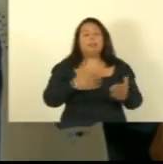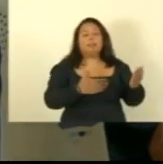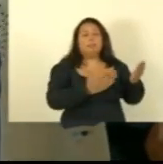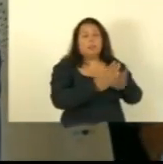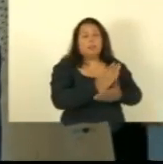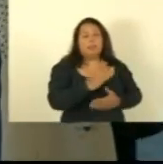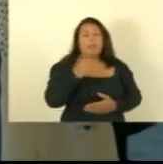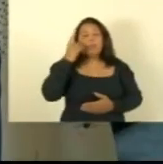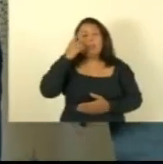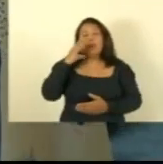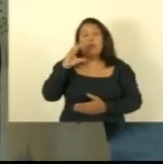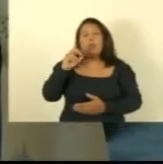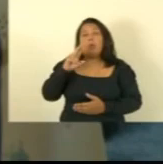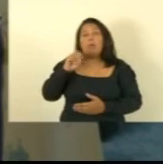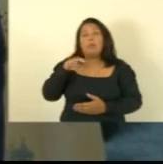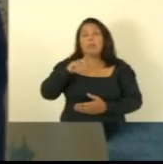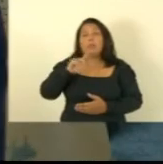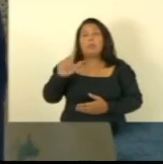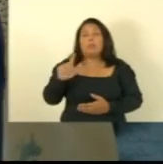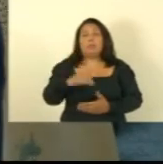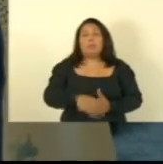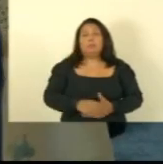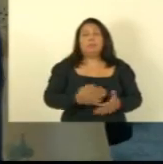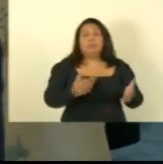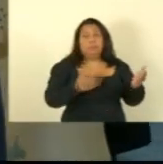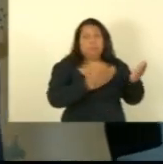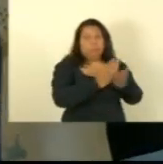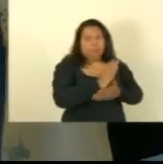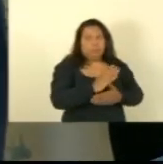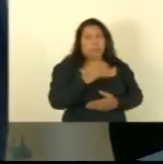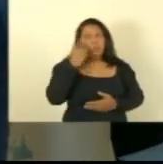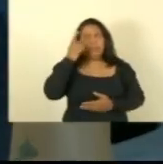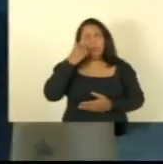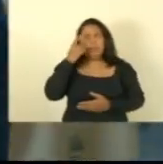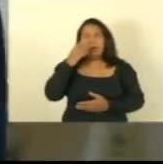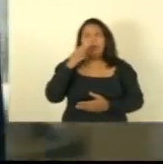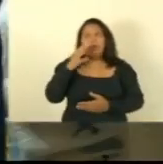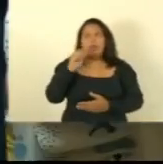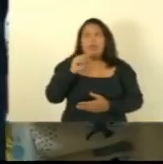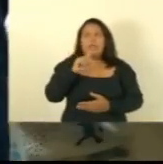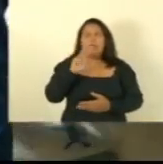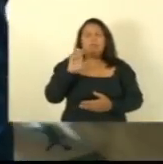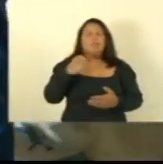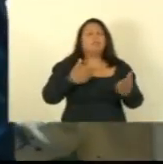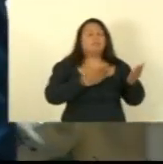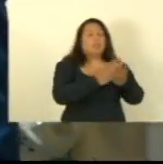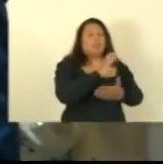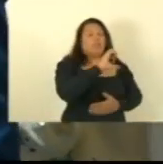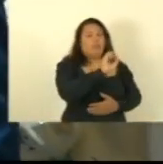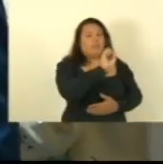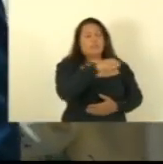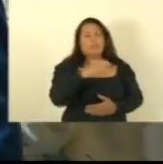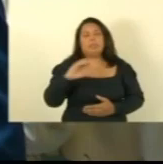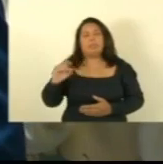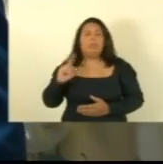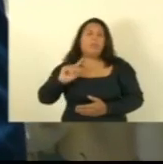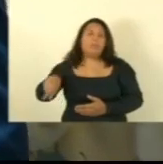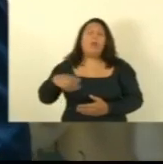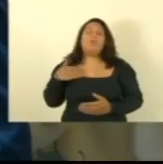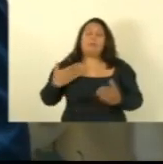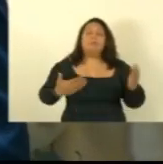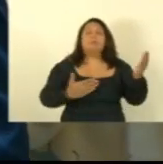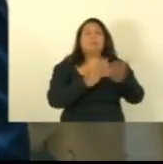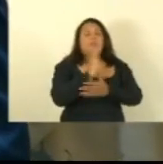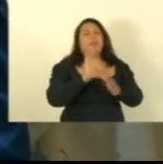deputado Coronel Wellington, com relator, deputado Alexandre Chambinho, também com relator. 9 votos sim, ou não, aprovado na Comissão